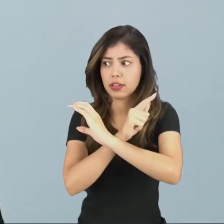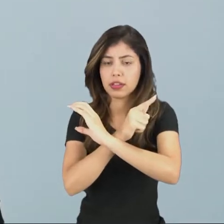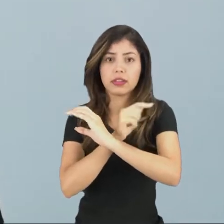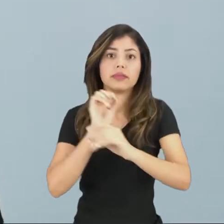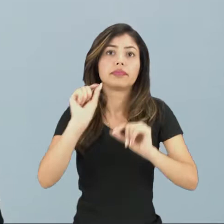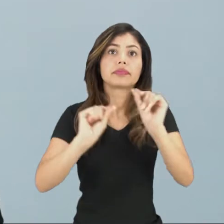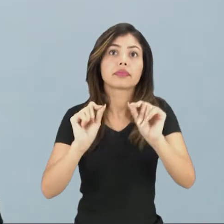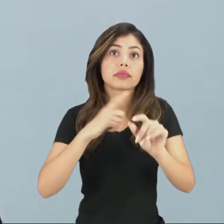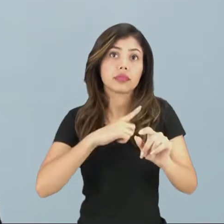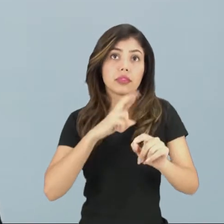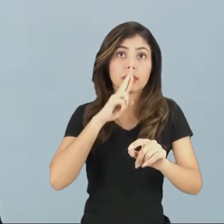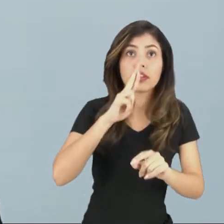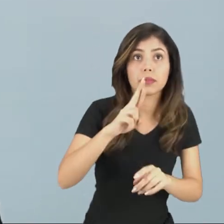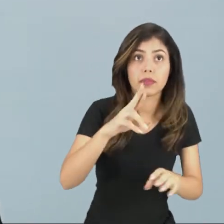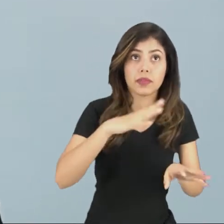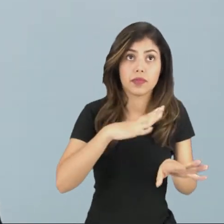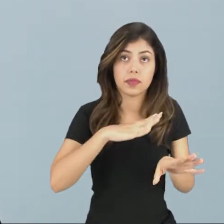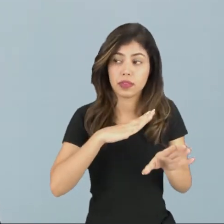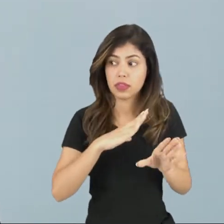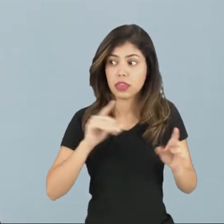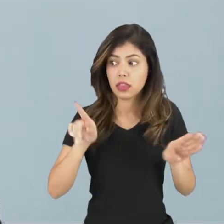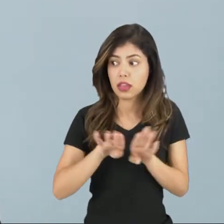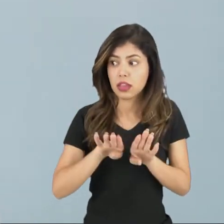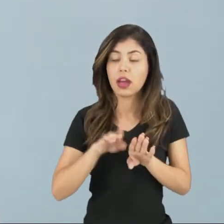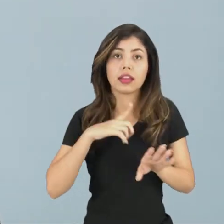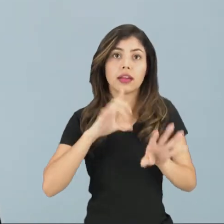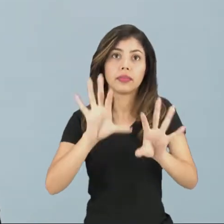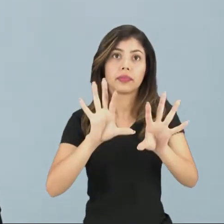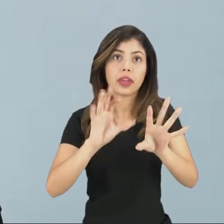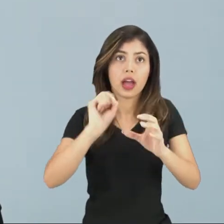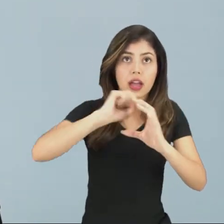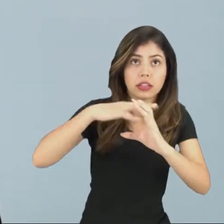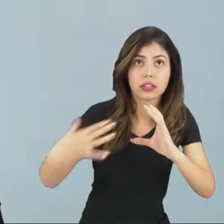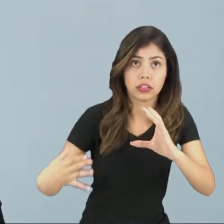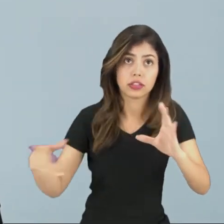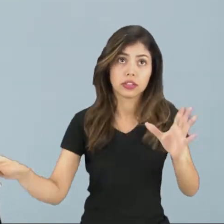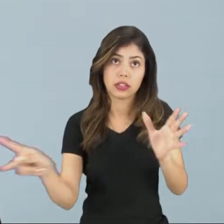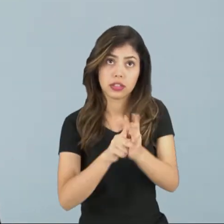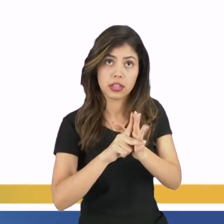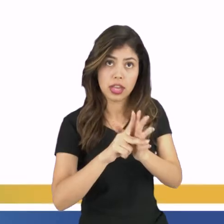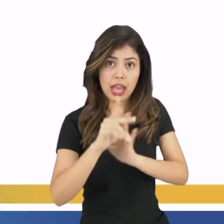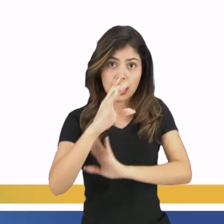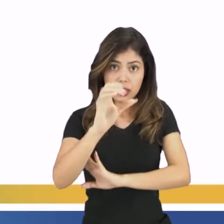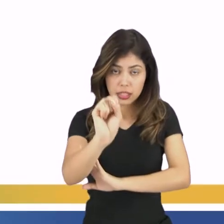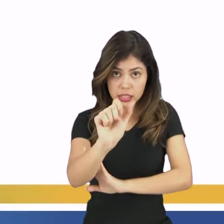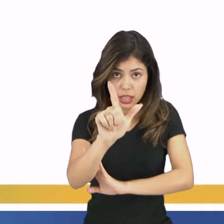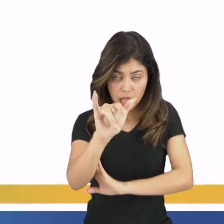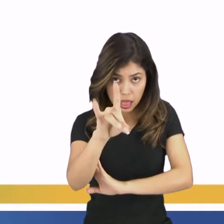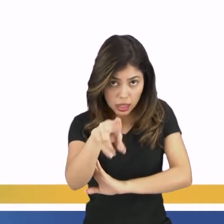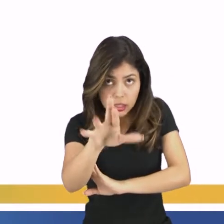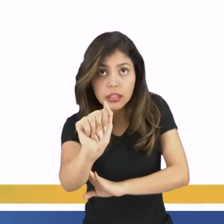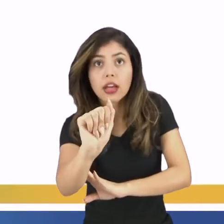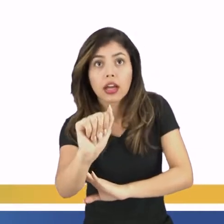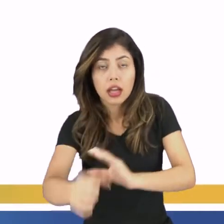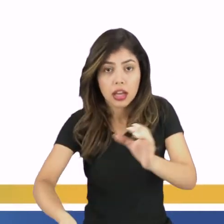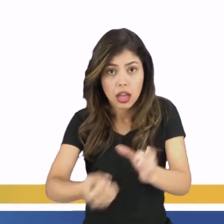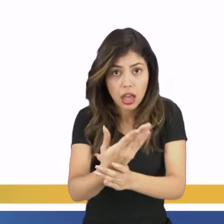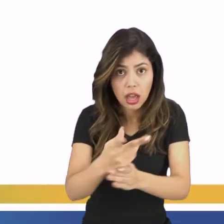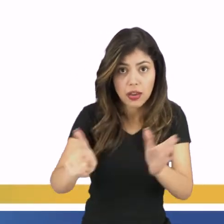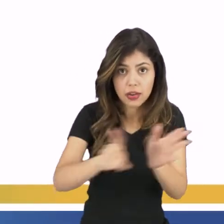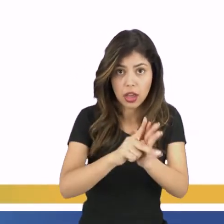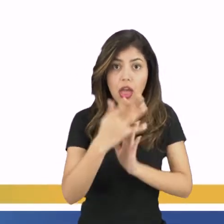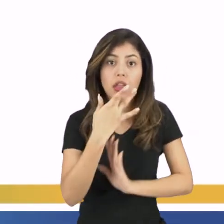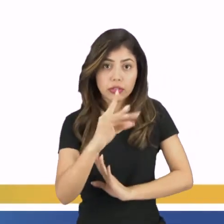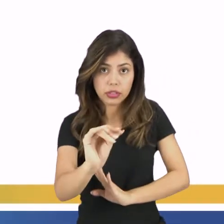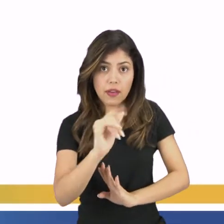como resultado a formação de uma substância com característica salina, que vai ser a formação de um sal,